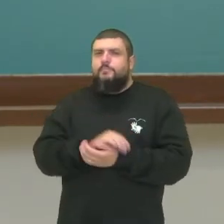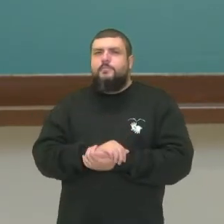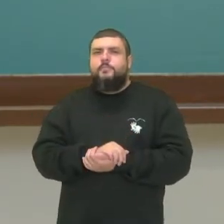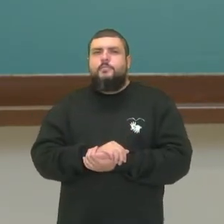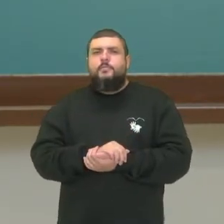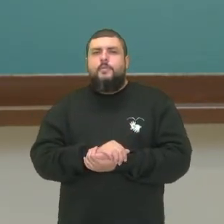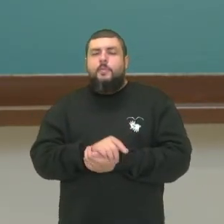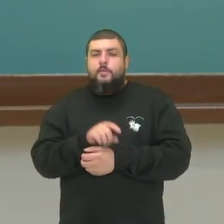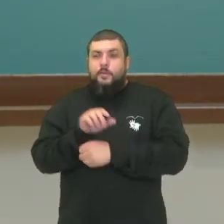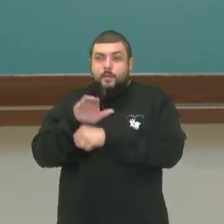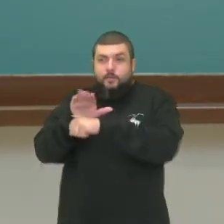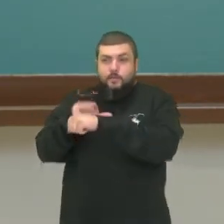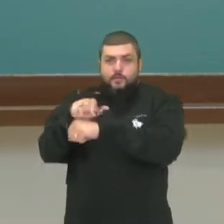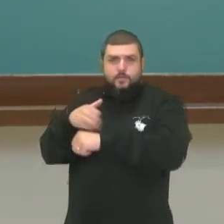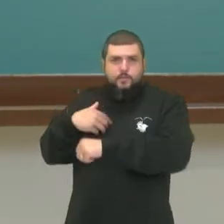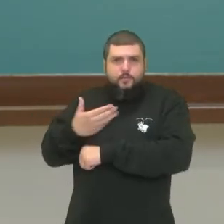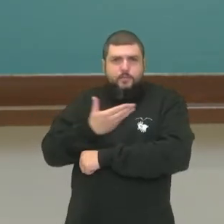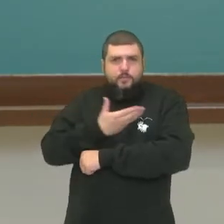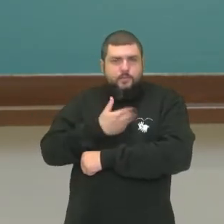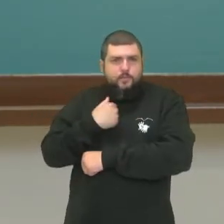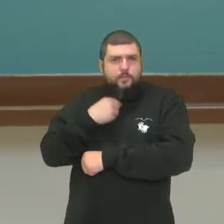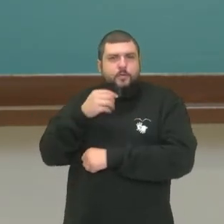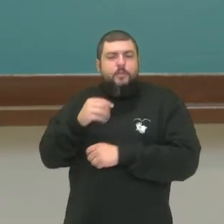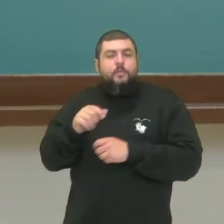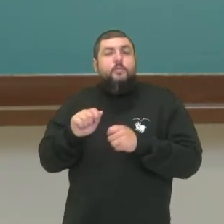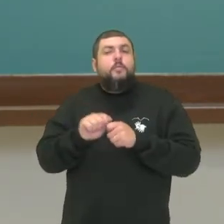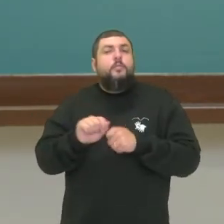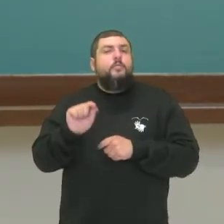um colega e vamos fazer o quê?